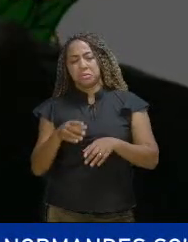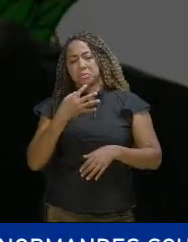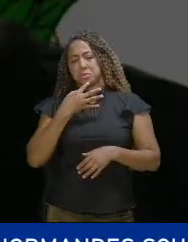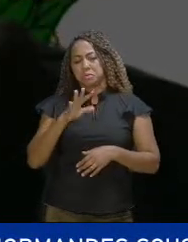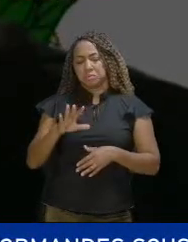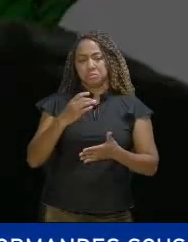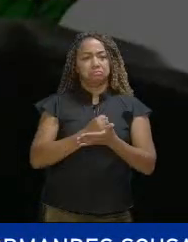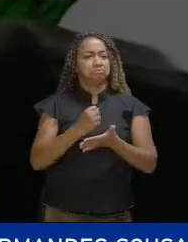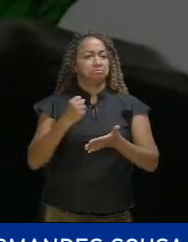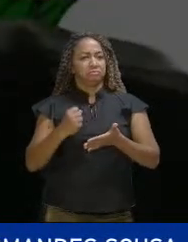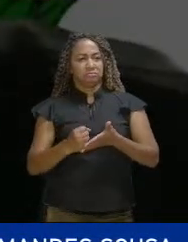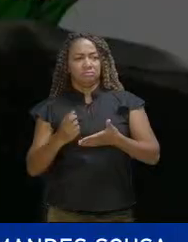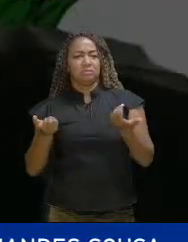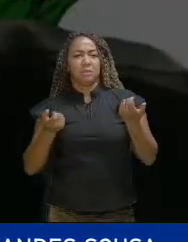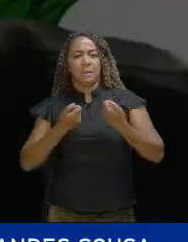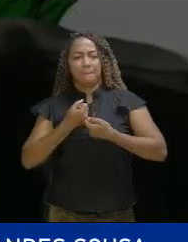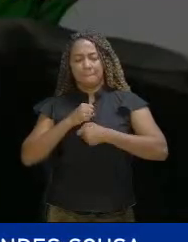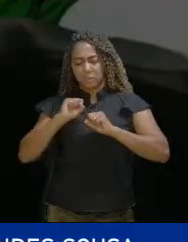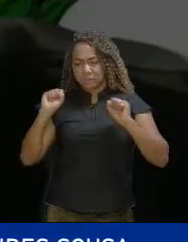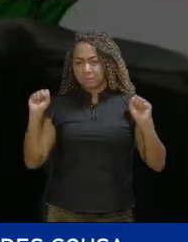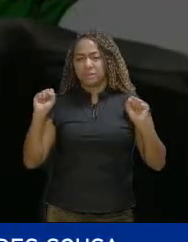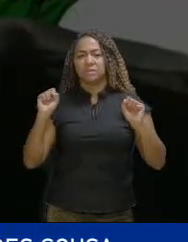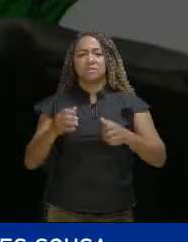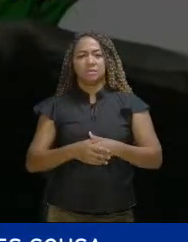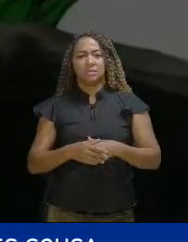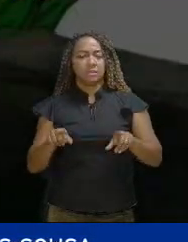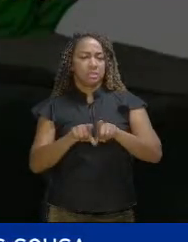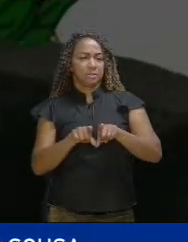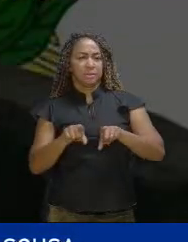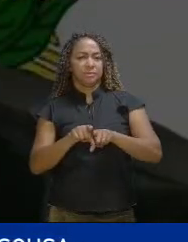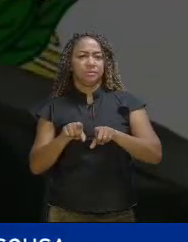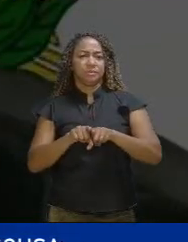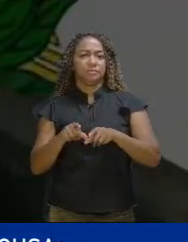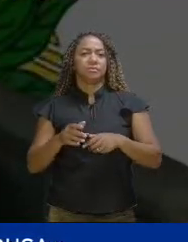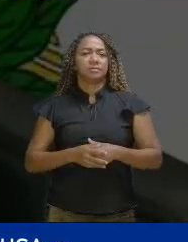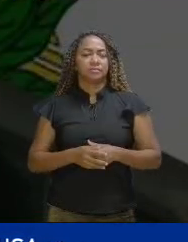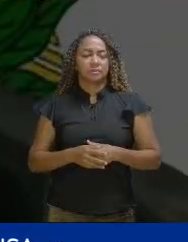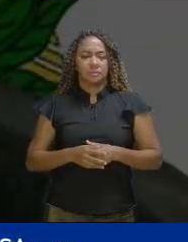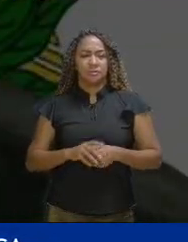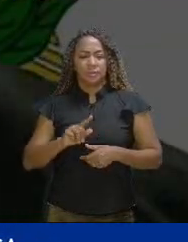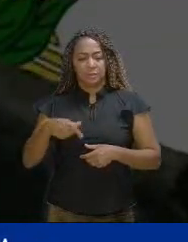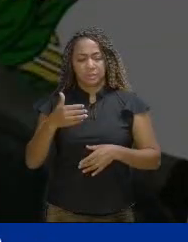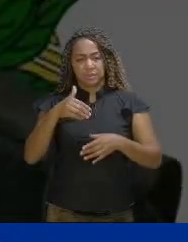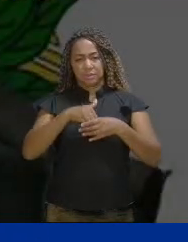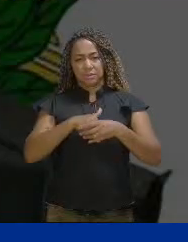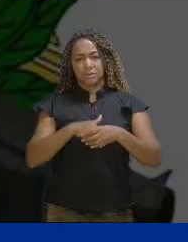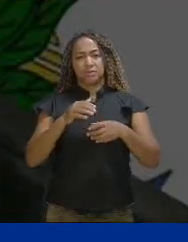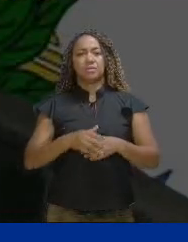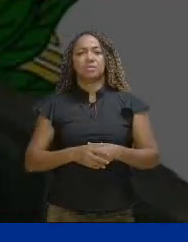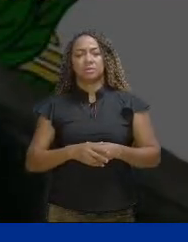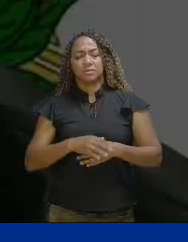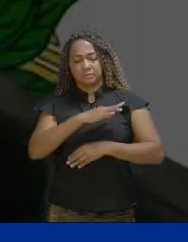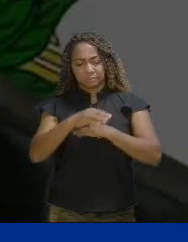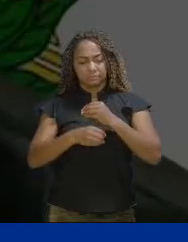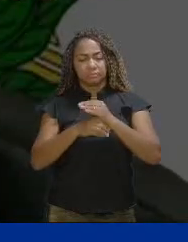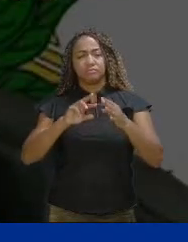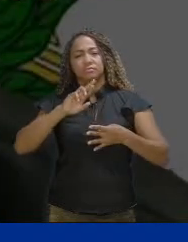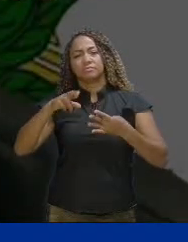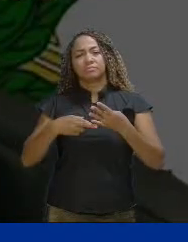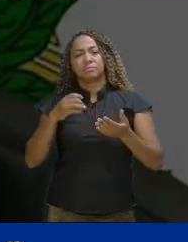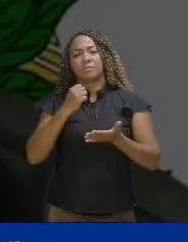da contratada sobre a impossibilidade de emissão de nota também após as eleições. Foram juntados ao recurso